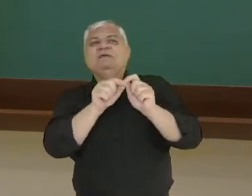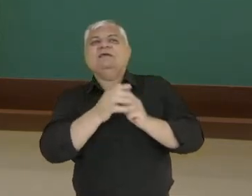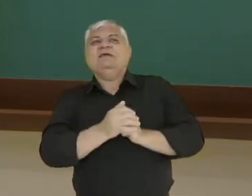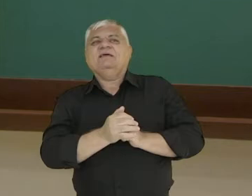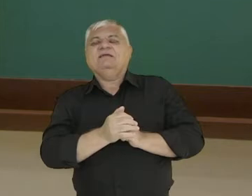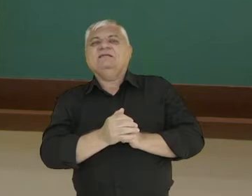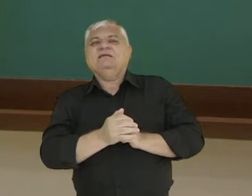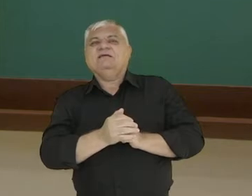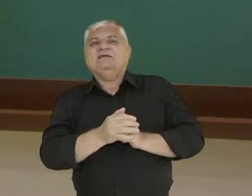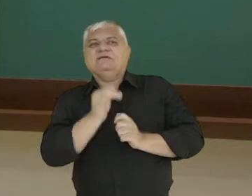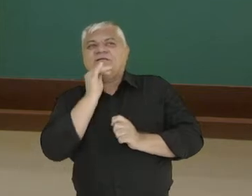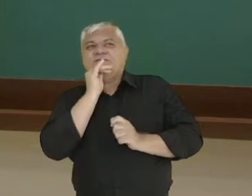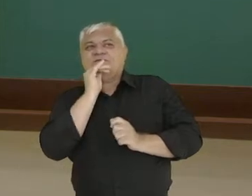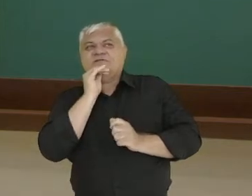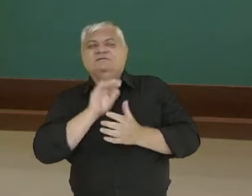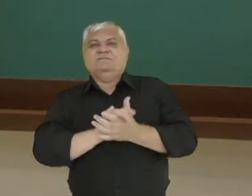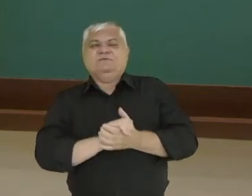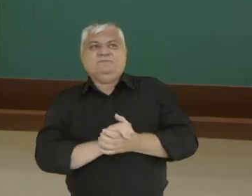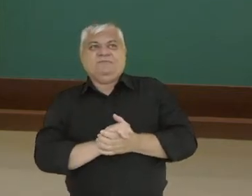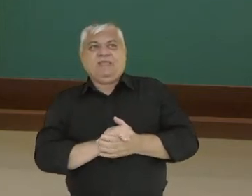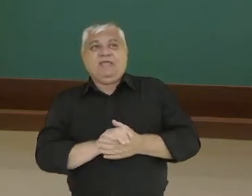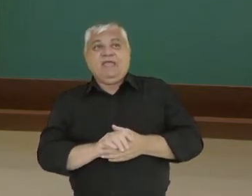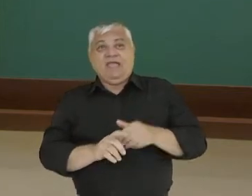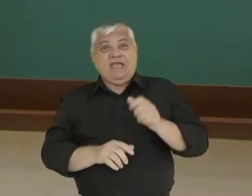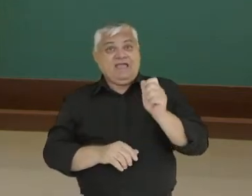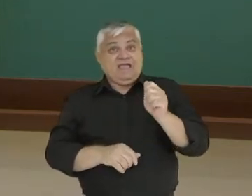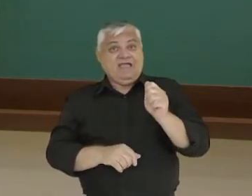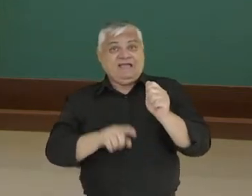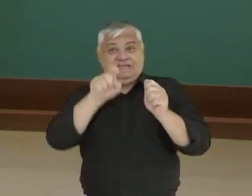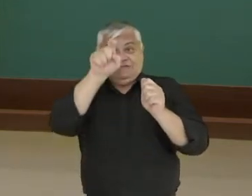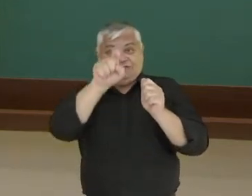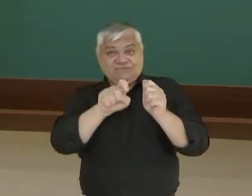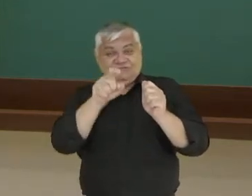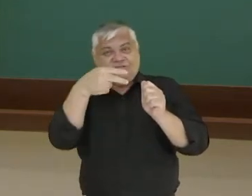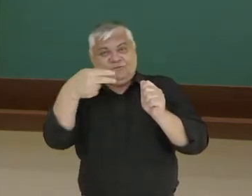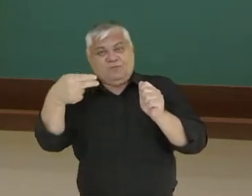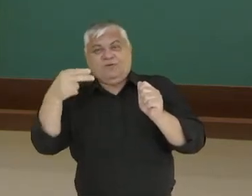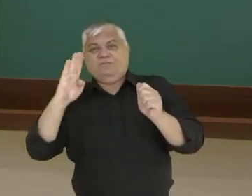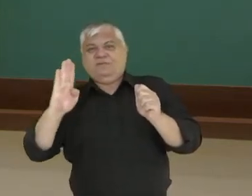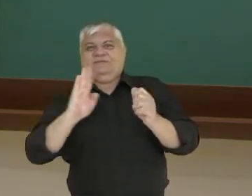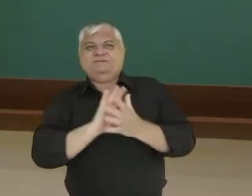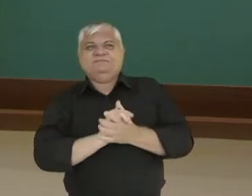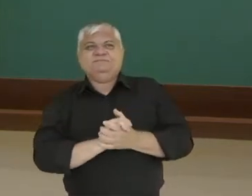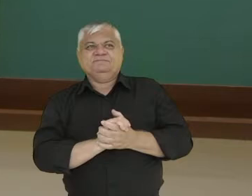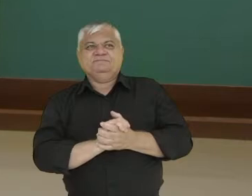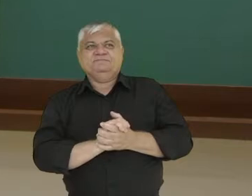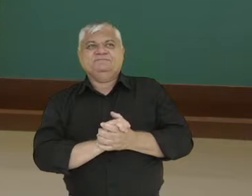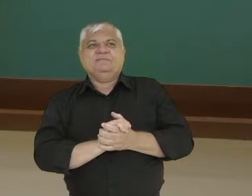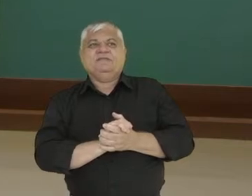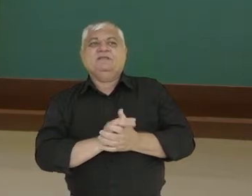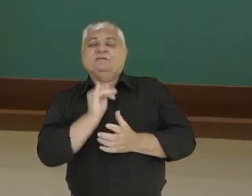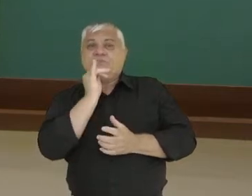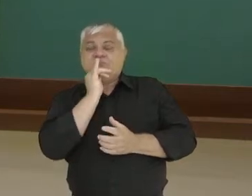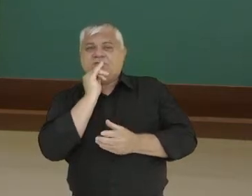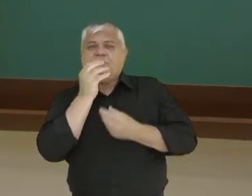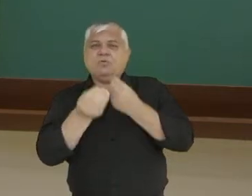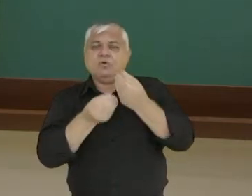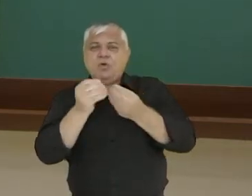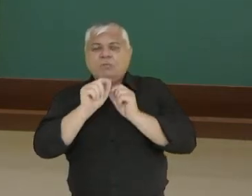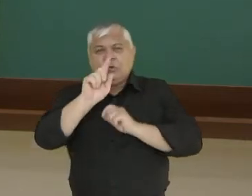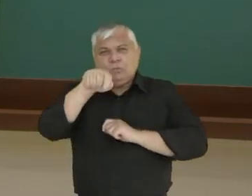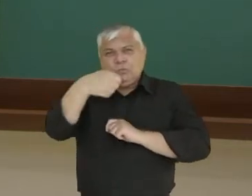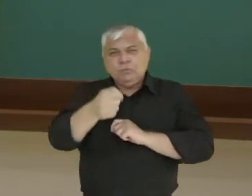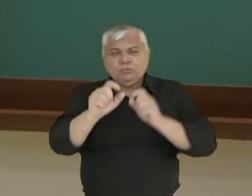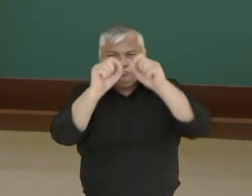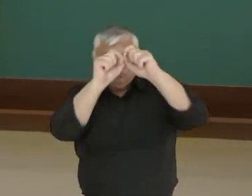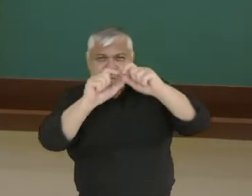a seguinte equação: a elevado na x igual a b. Isso, em linguagem simbólica